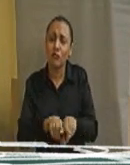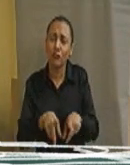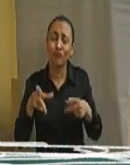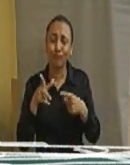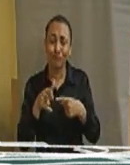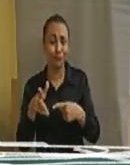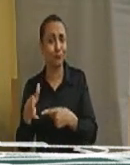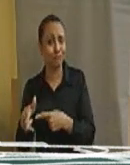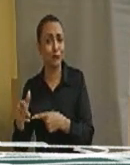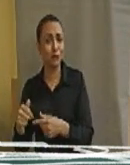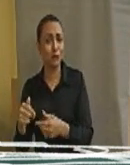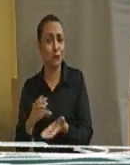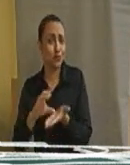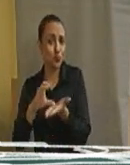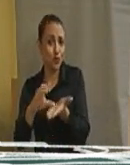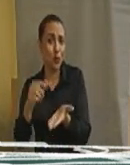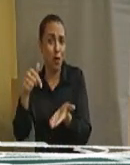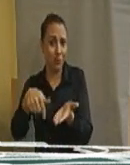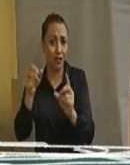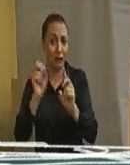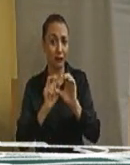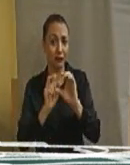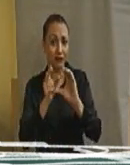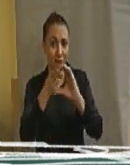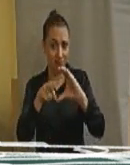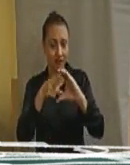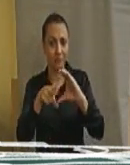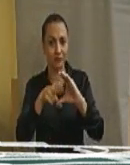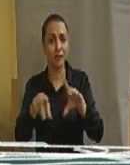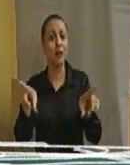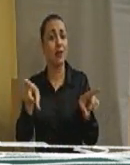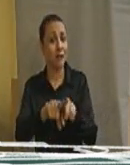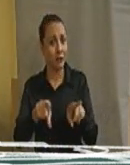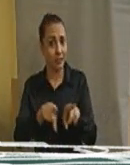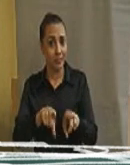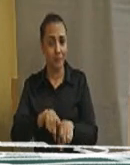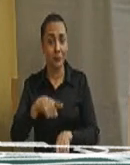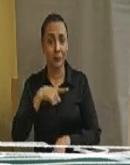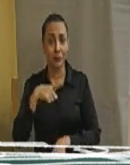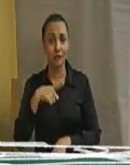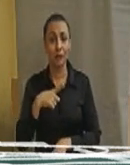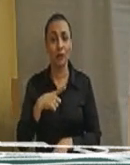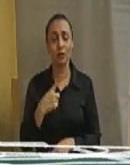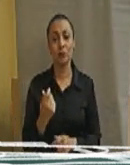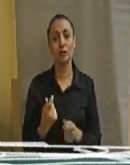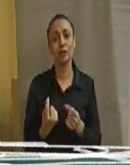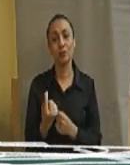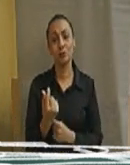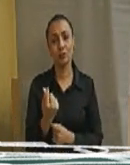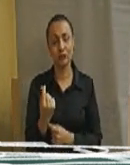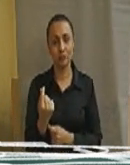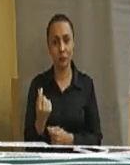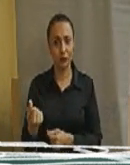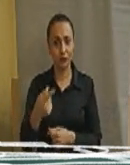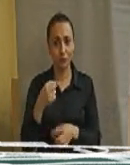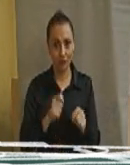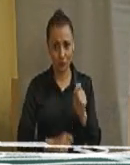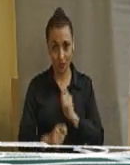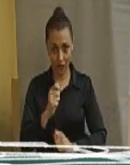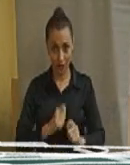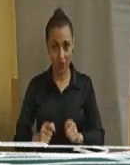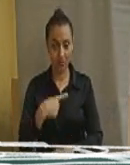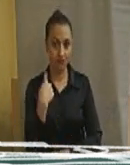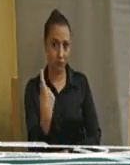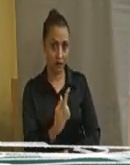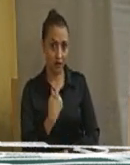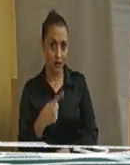governo federal, pela CAPES, e também a má gestão de alguns recursos herdados por nós, como o bloqueio de verbas para